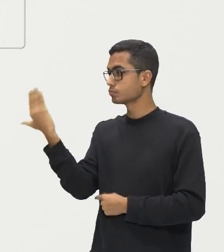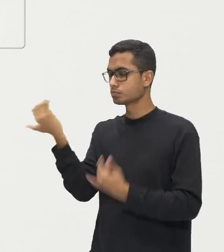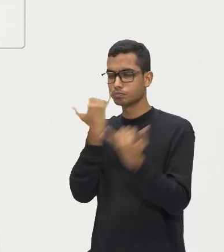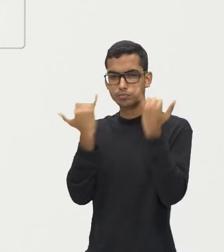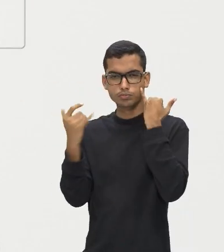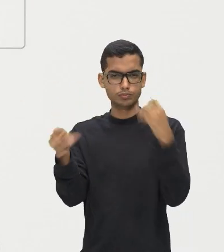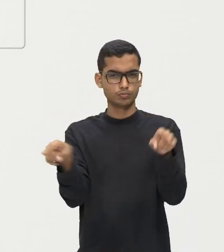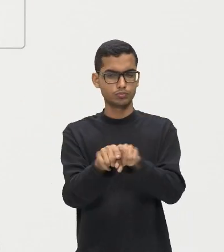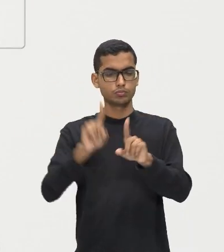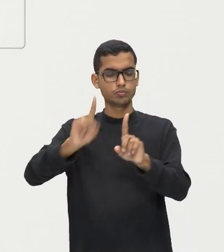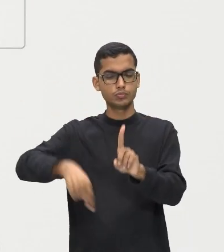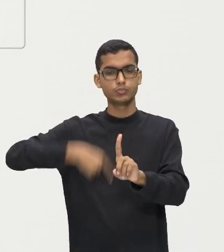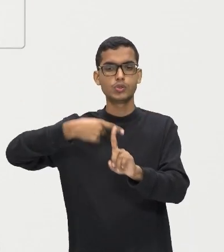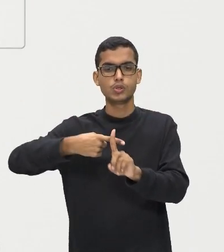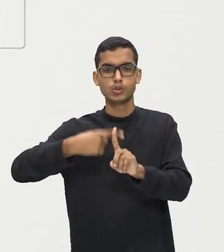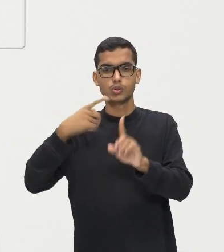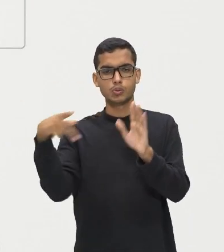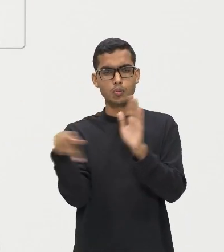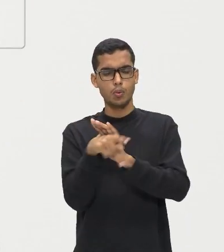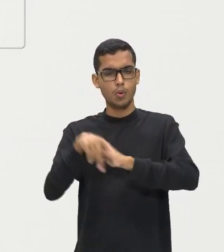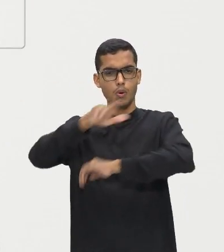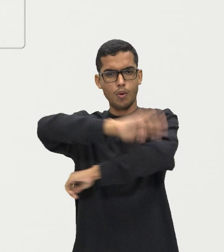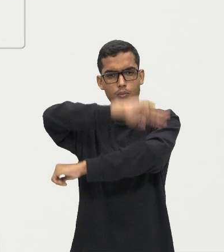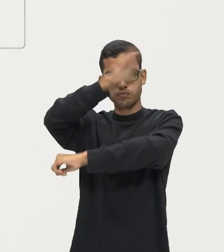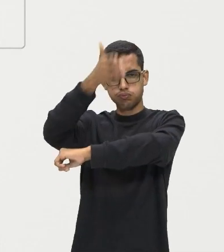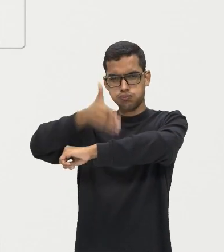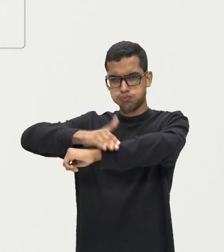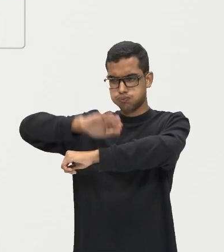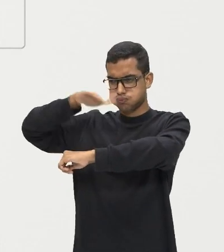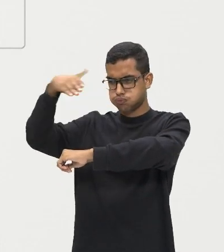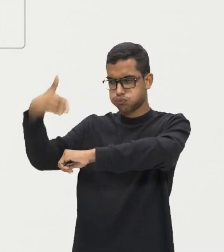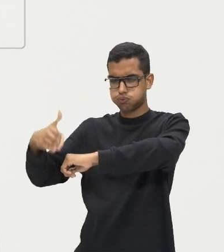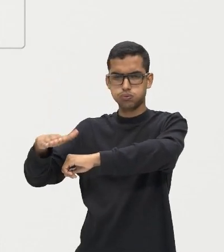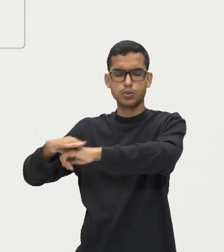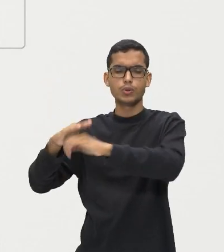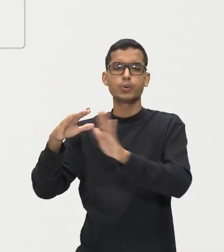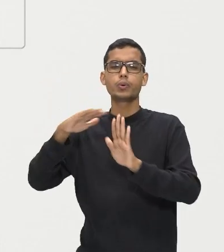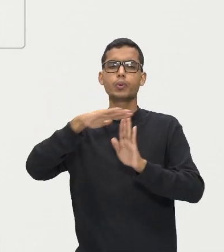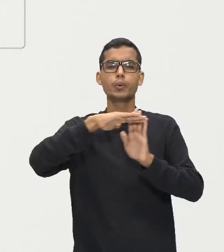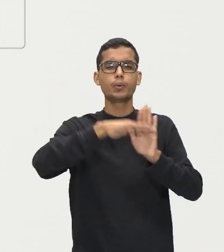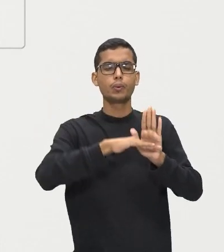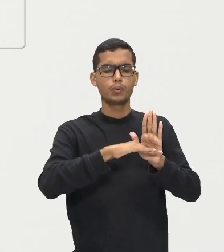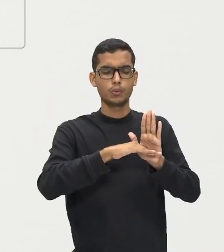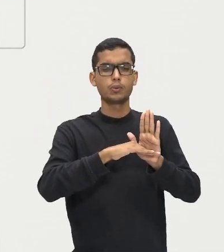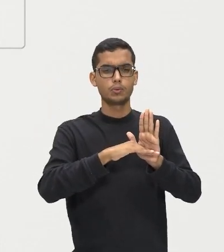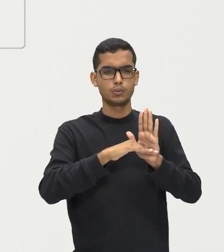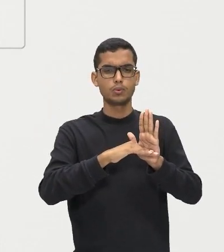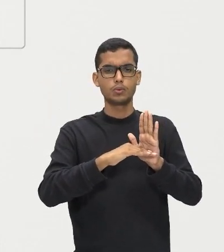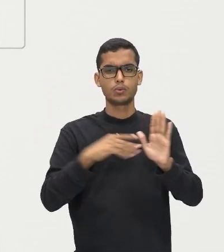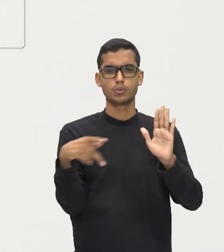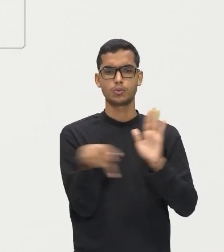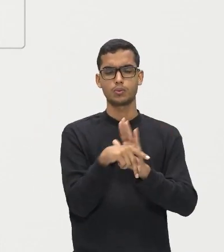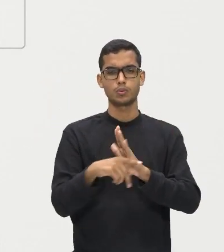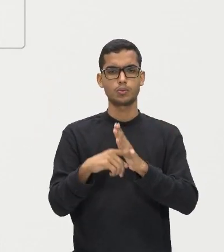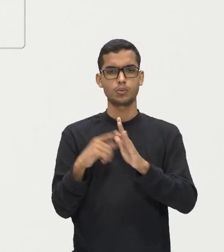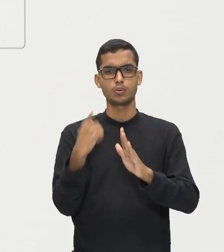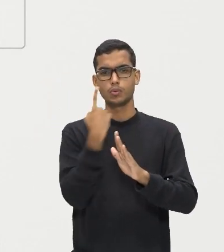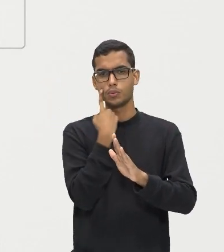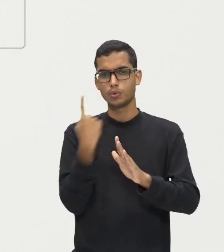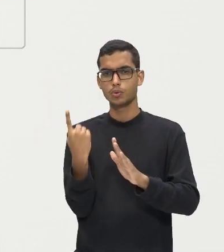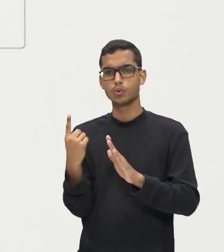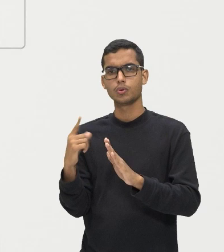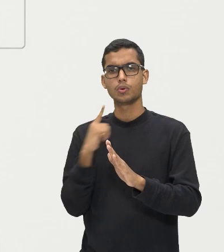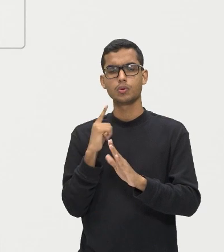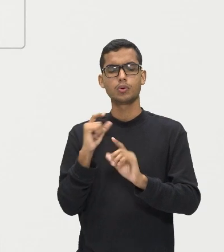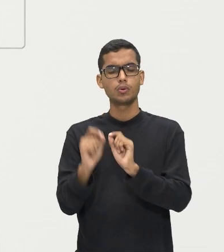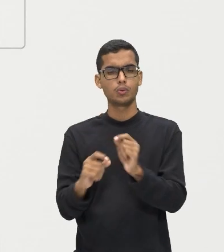informação, que esse relevo é aquela classificação realizada pelo geógrafo Jurandir Rossi